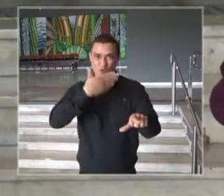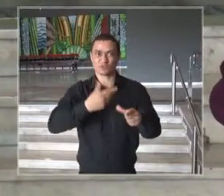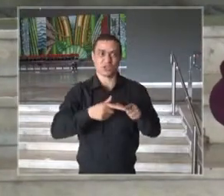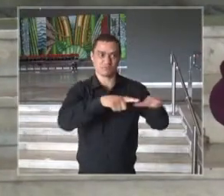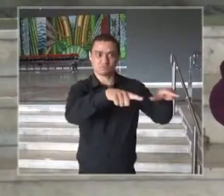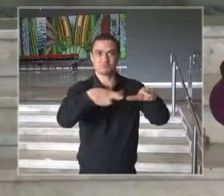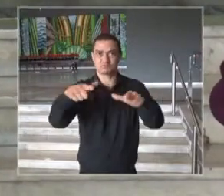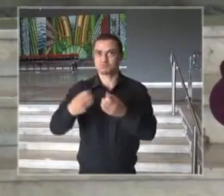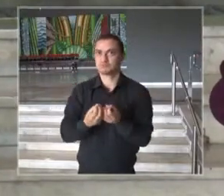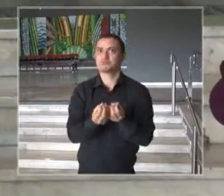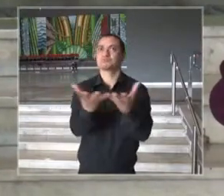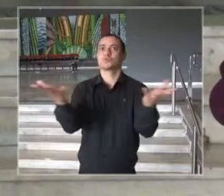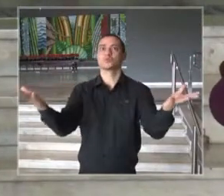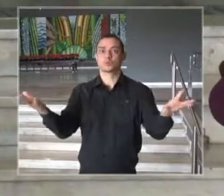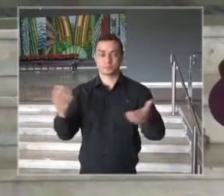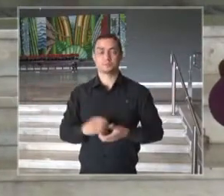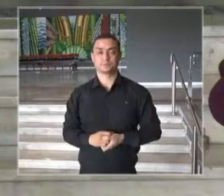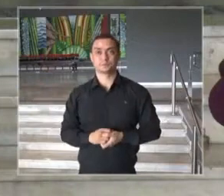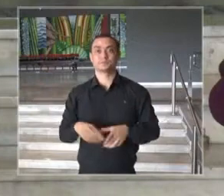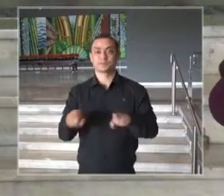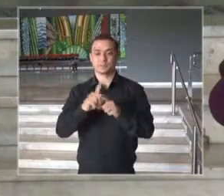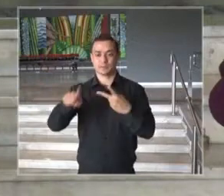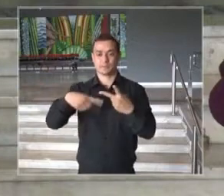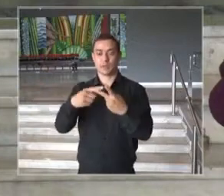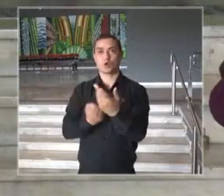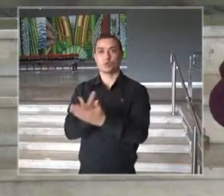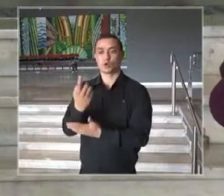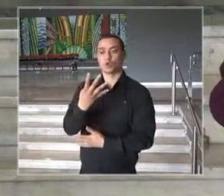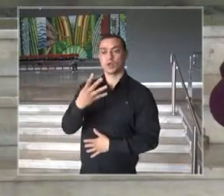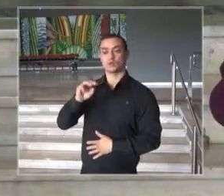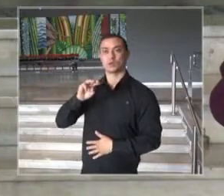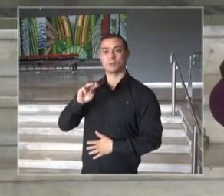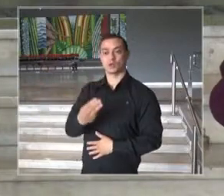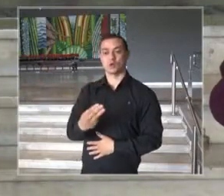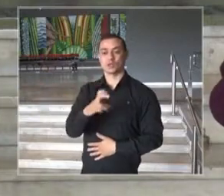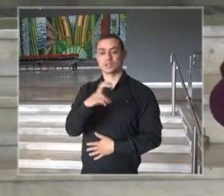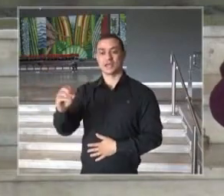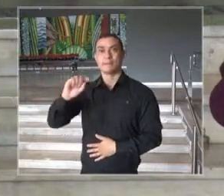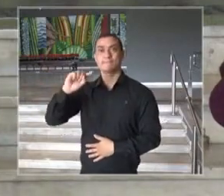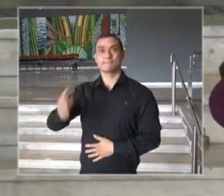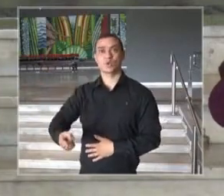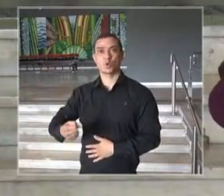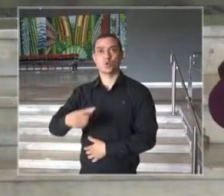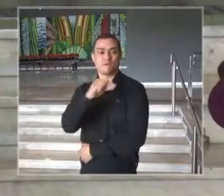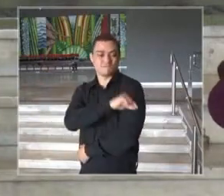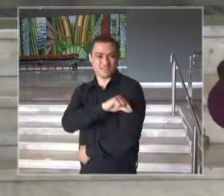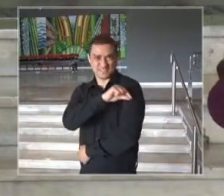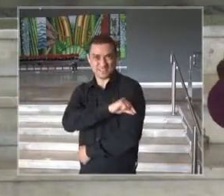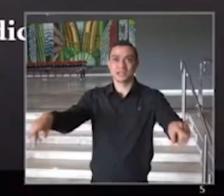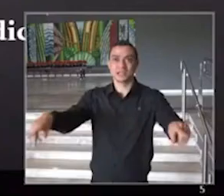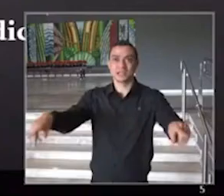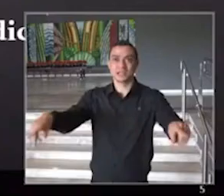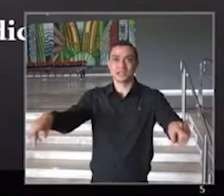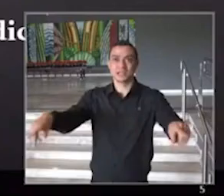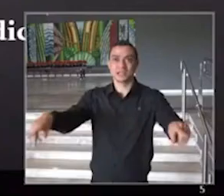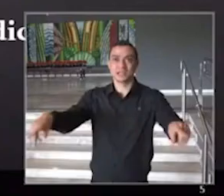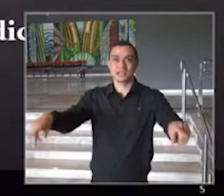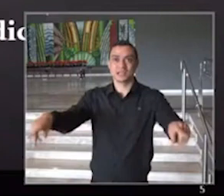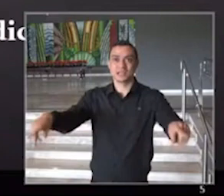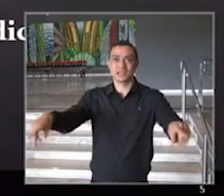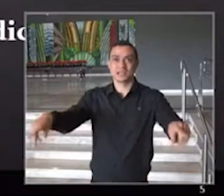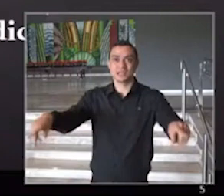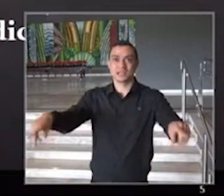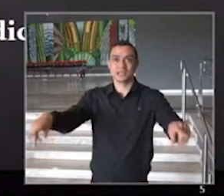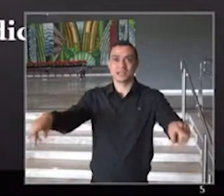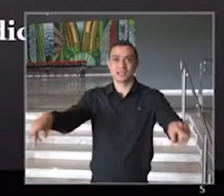jogos de futebol no estado de São Paulo. A regra passa a valer a partir do dia 23 de janeiro, com a volta do Campeonato Paulista.